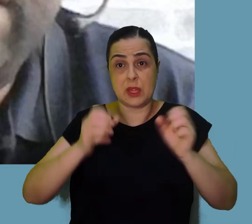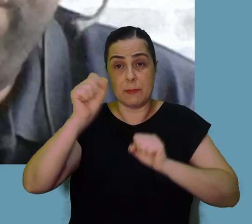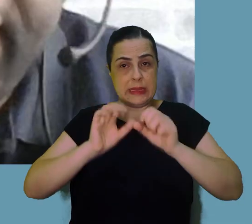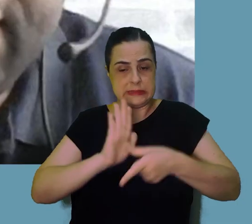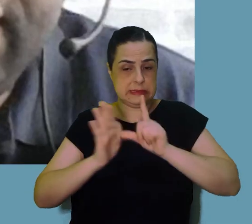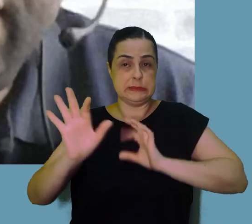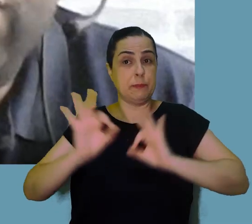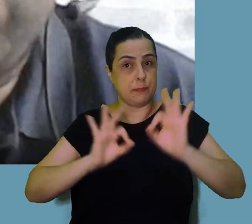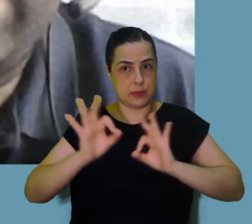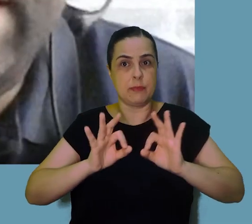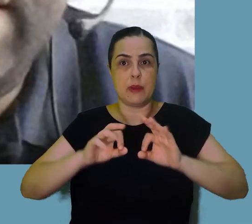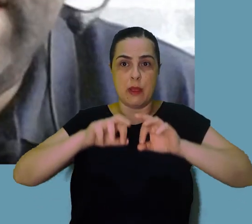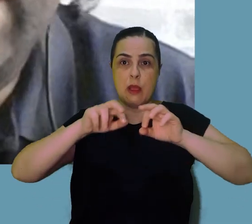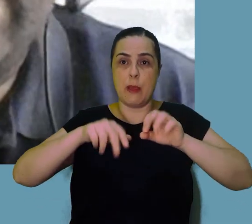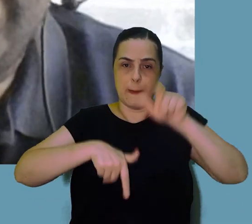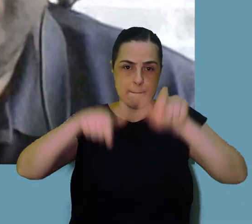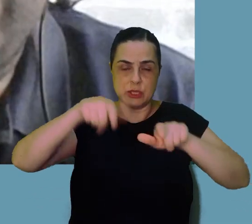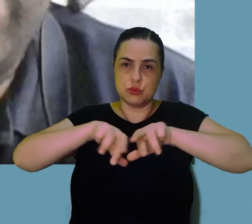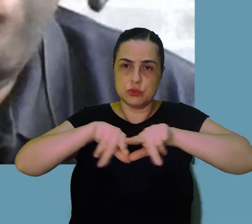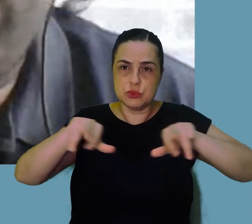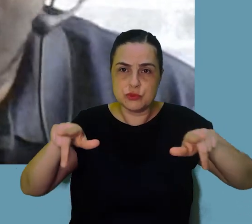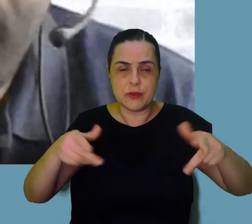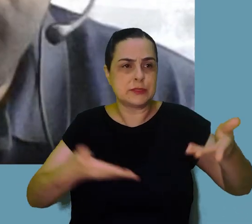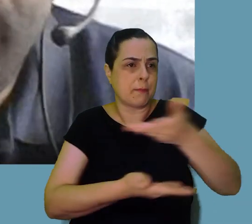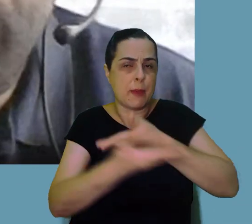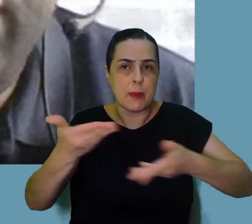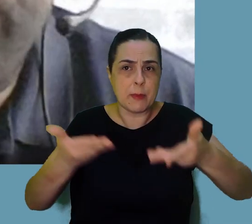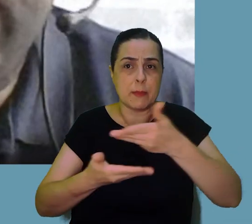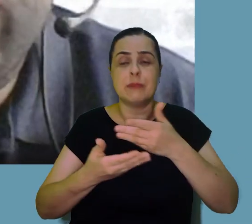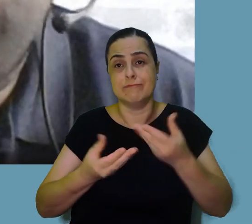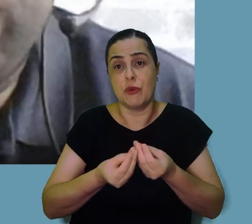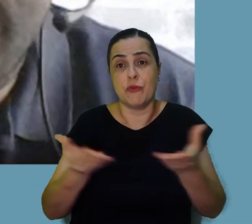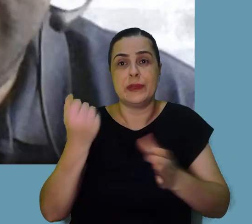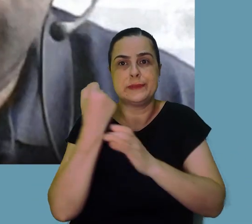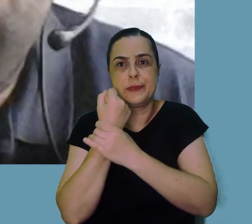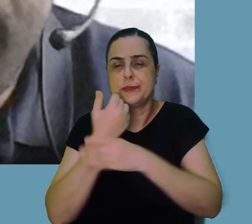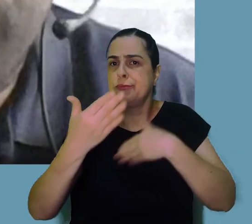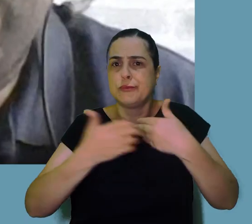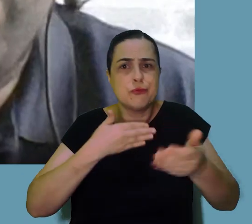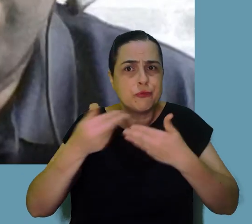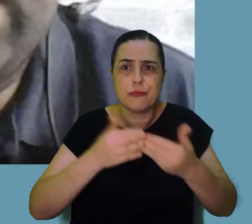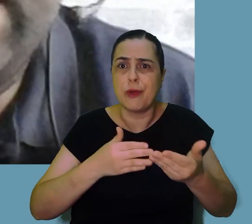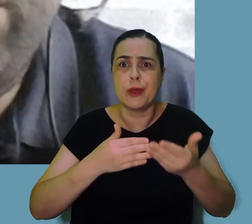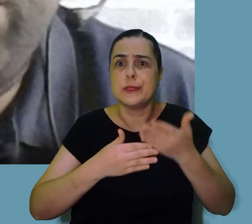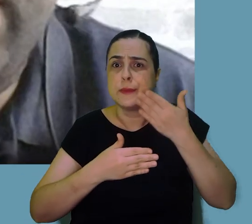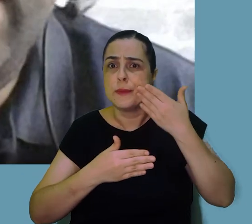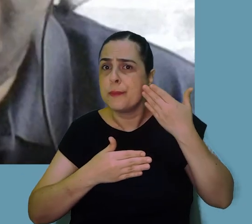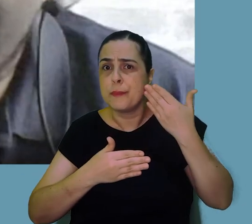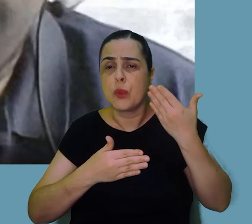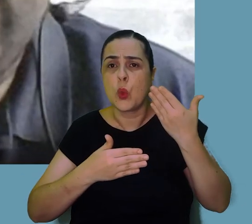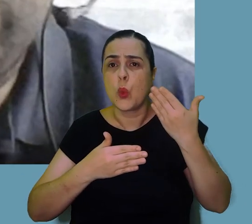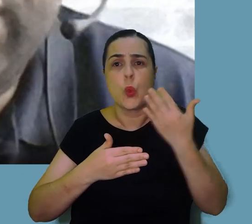seja diversa na sua essência, garantindo que qualquer profissional, independente da cor, da raça, do gênero, possa